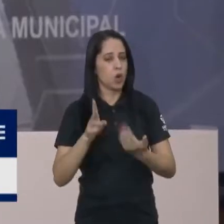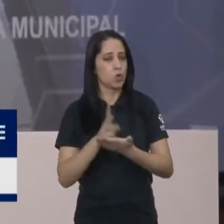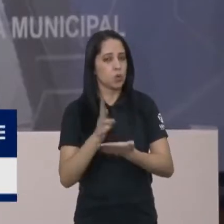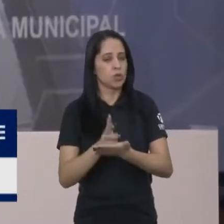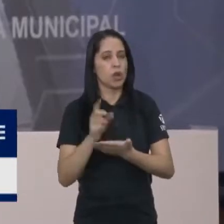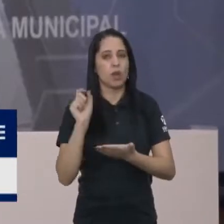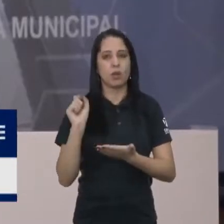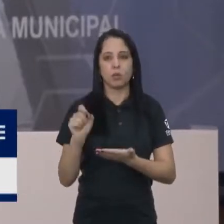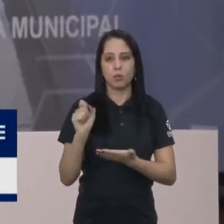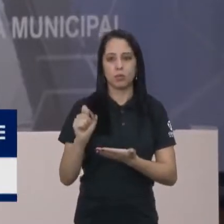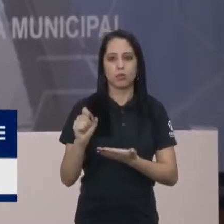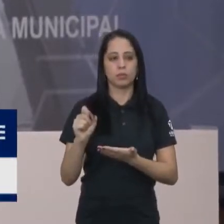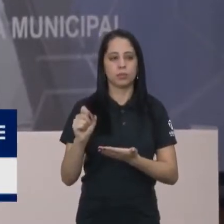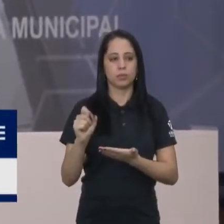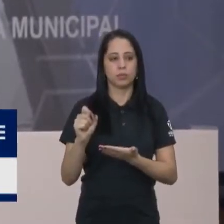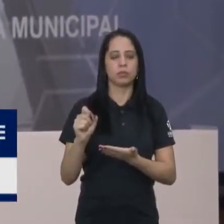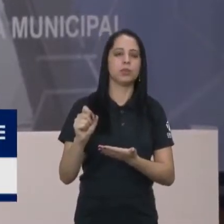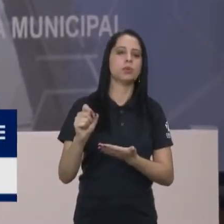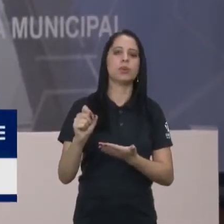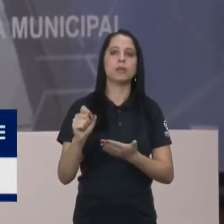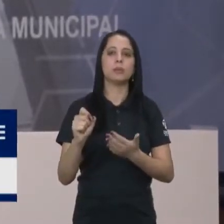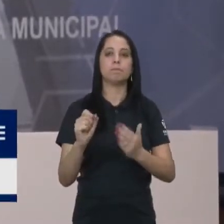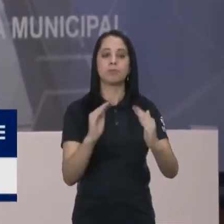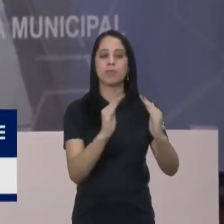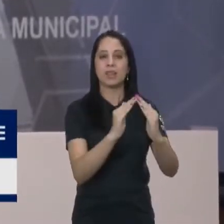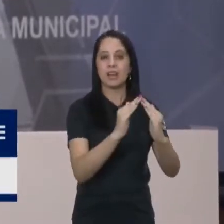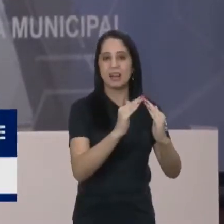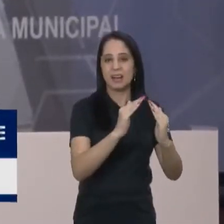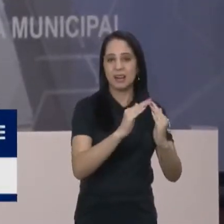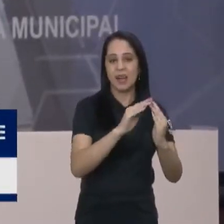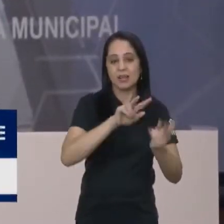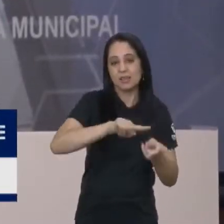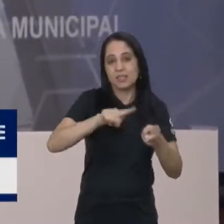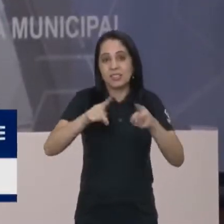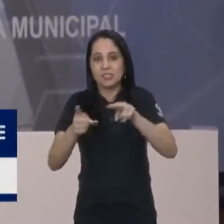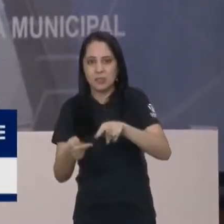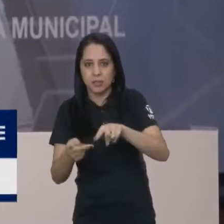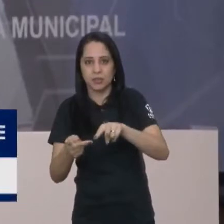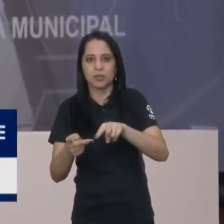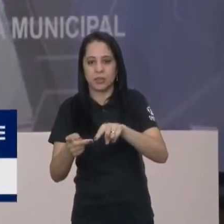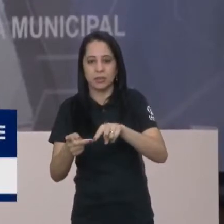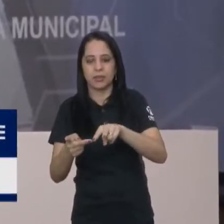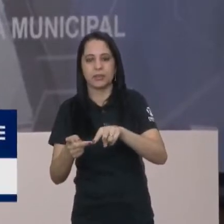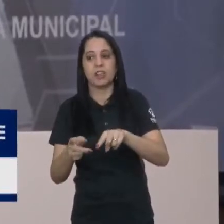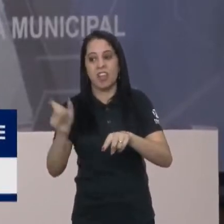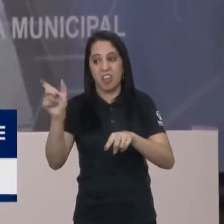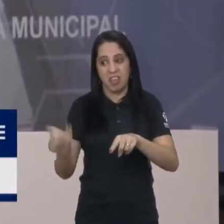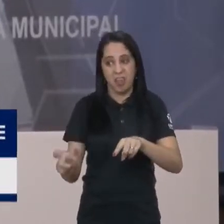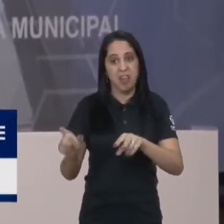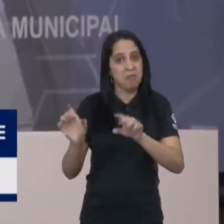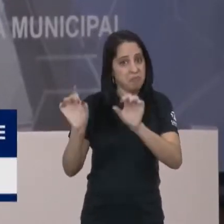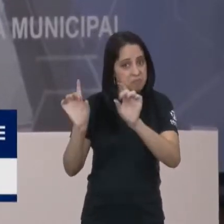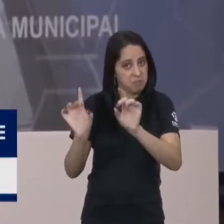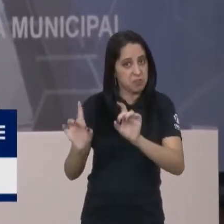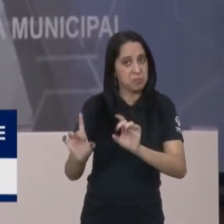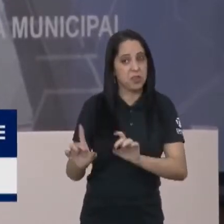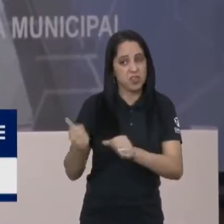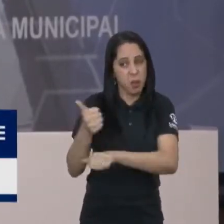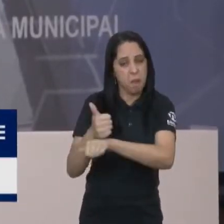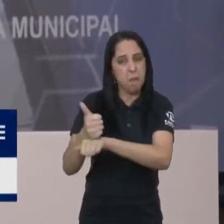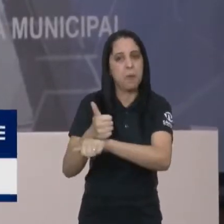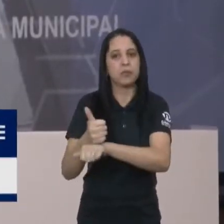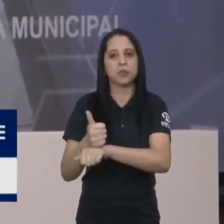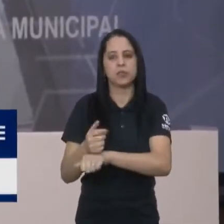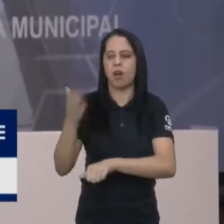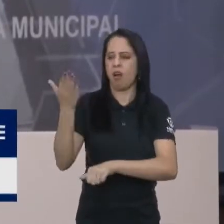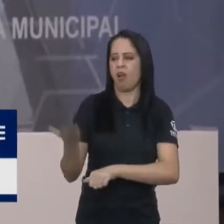foram importantes para o crescimento da cidade. Tornou-se um especialista no assunto. Jovem e